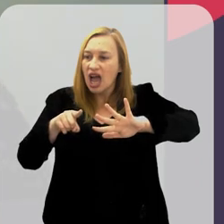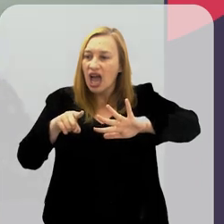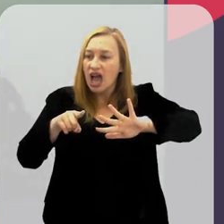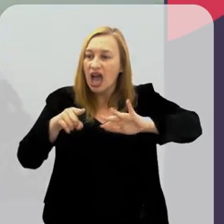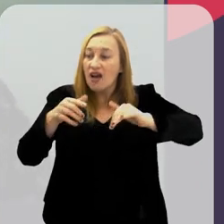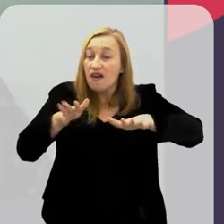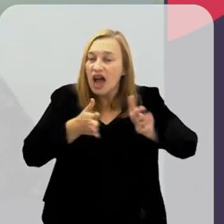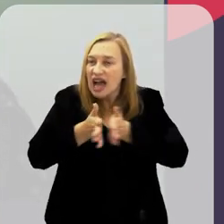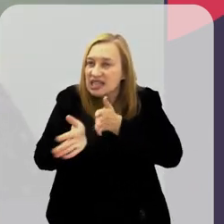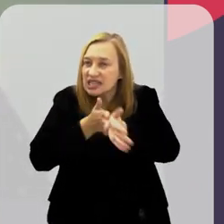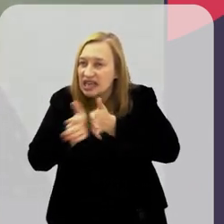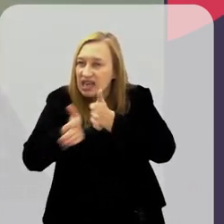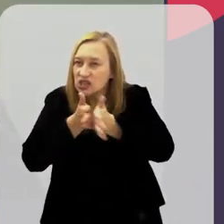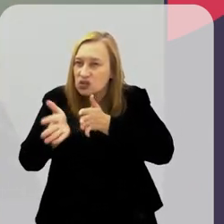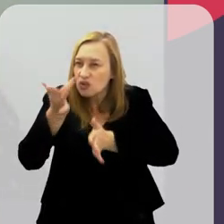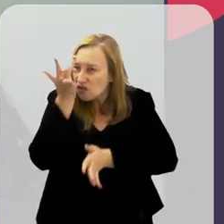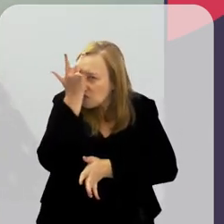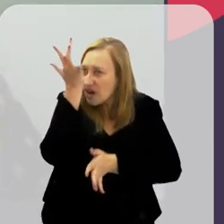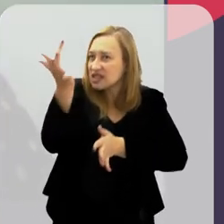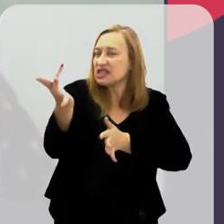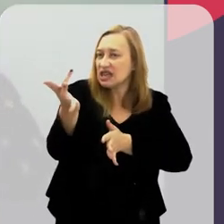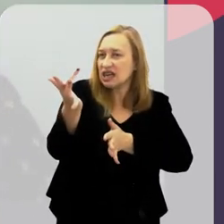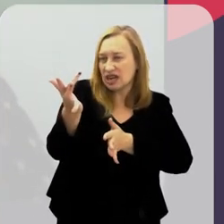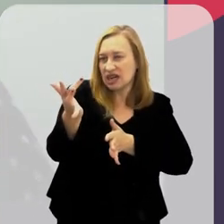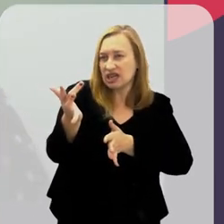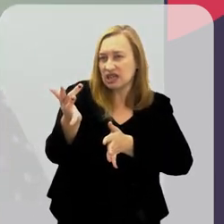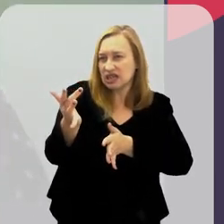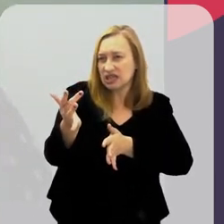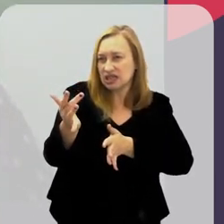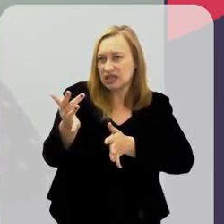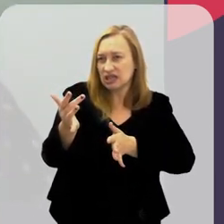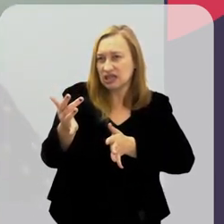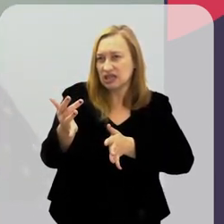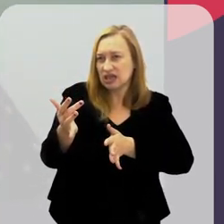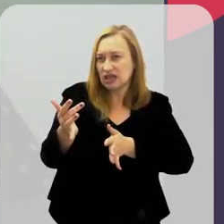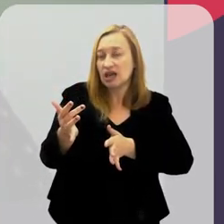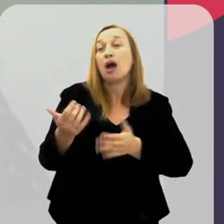degraus menores, você facilita essa jornada dele, esse